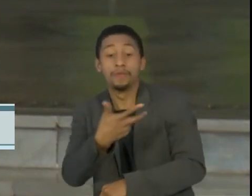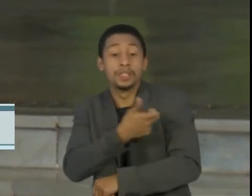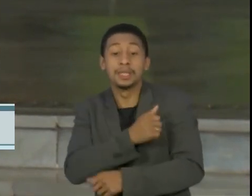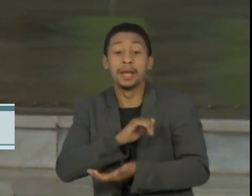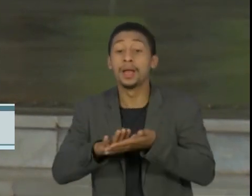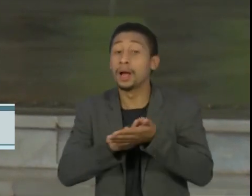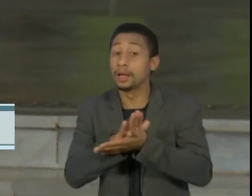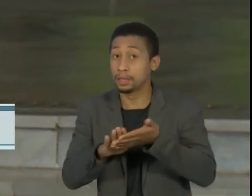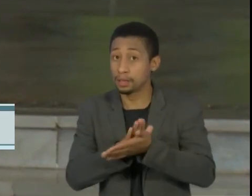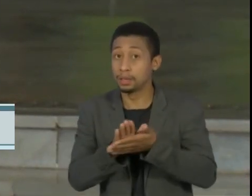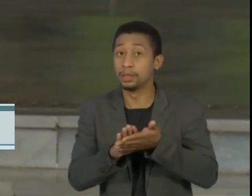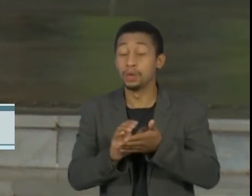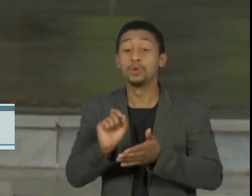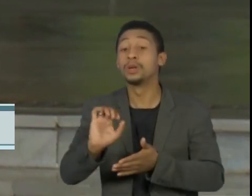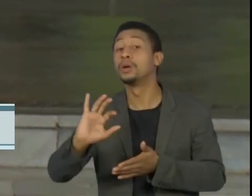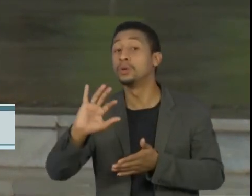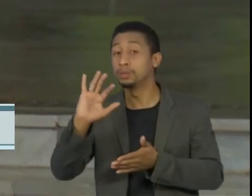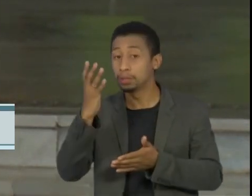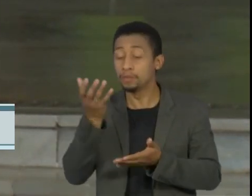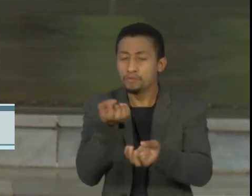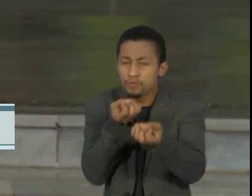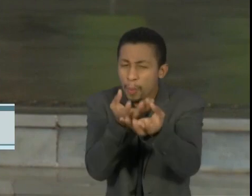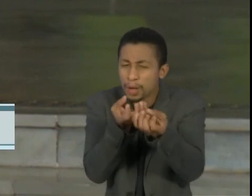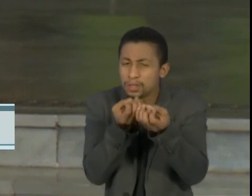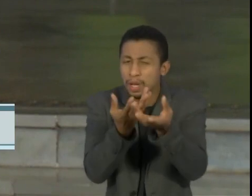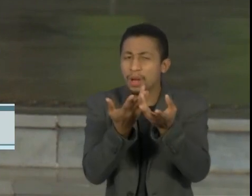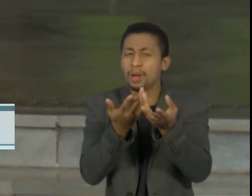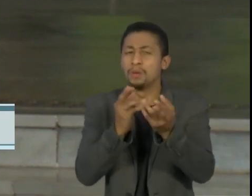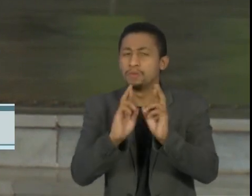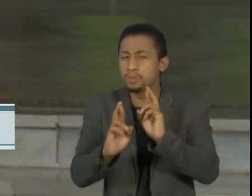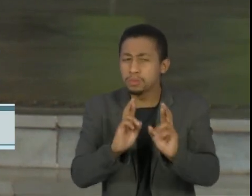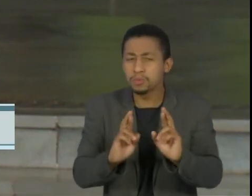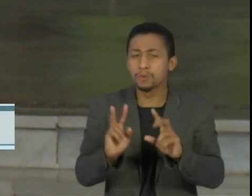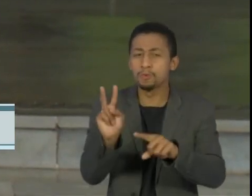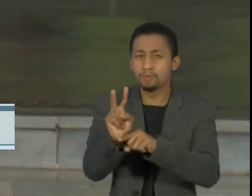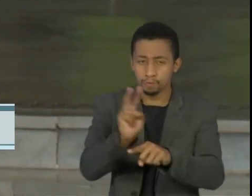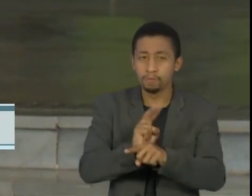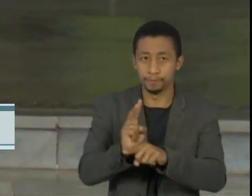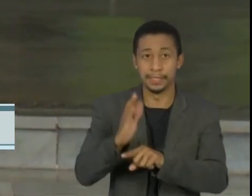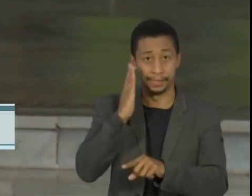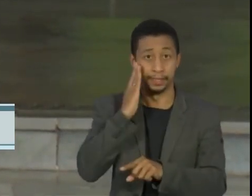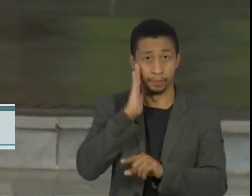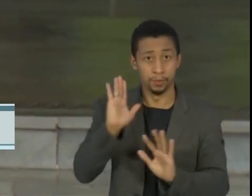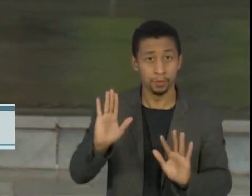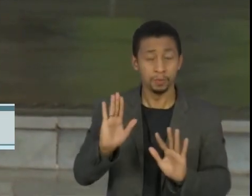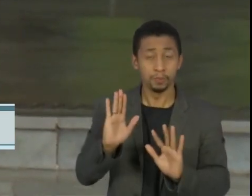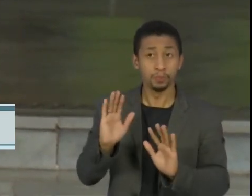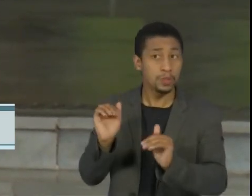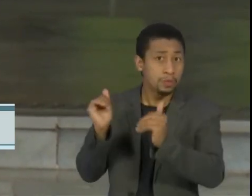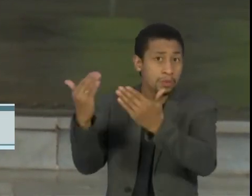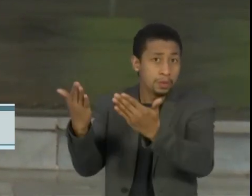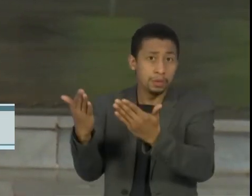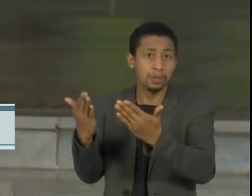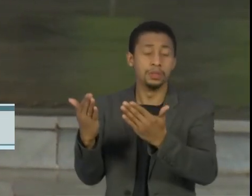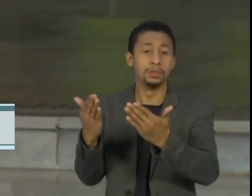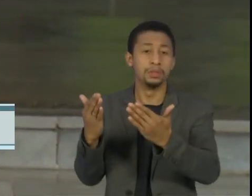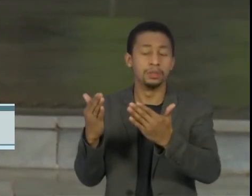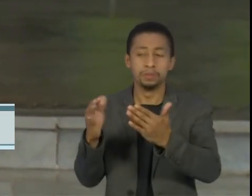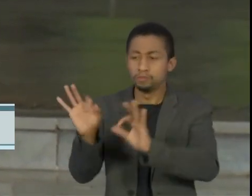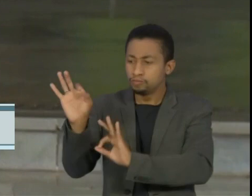E sabe o que está acontecendo. E tem os resultados de proteção. Então, ele pode, a qualquer momento,